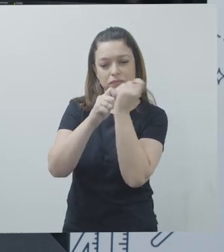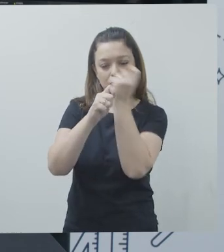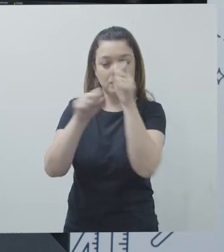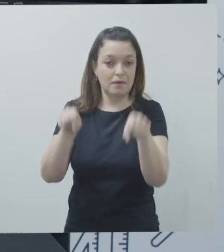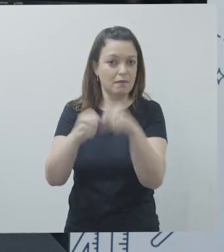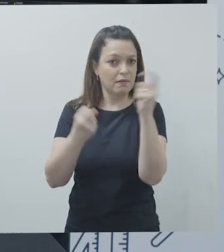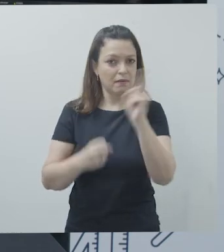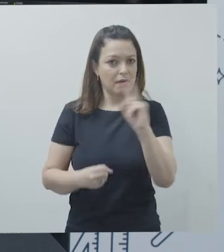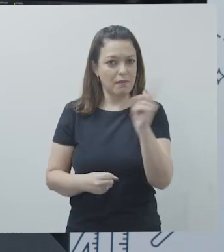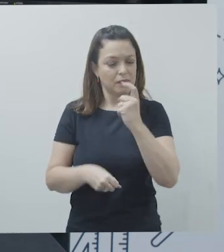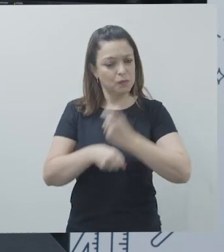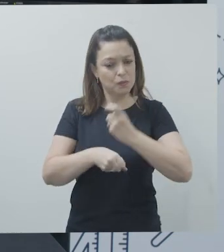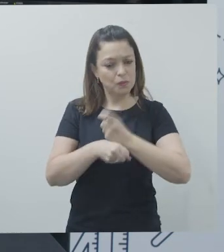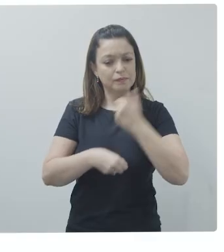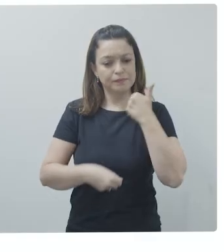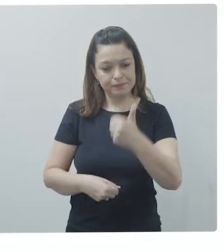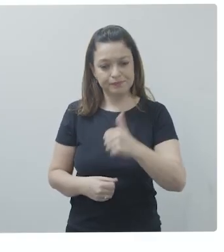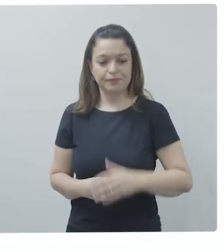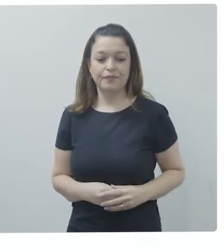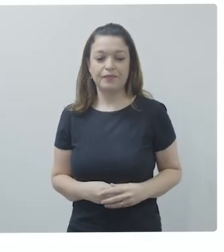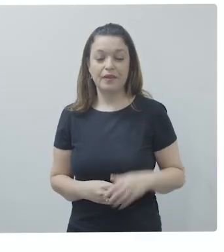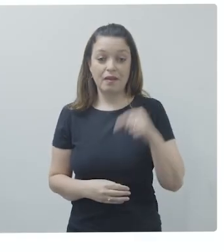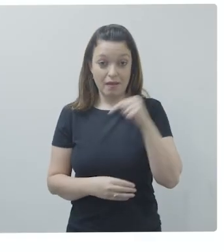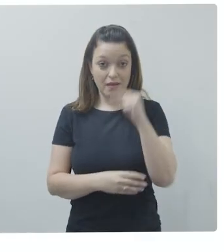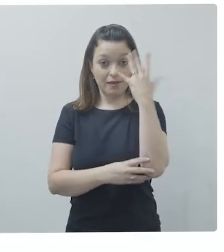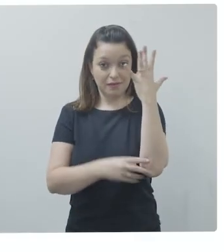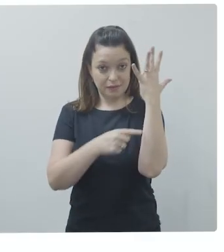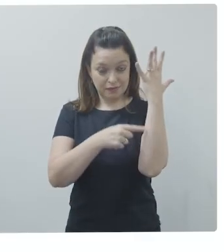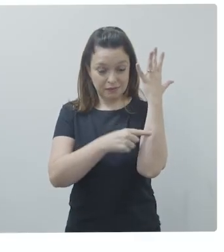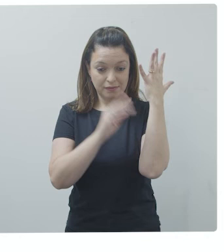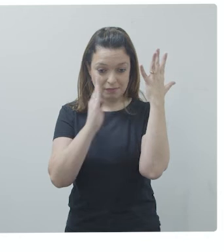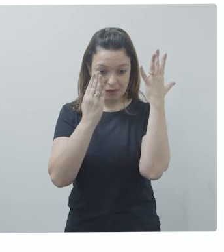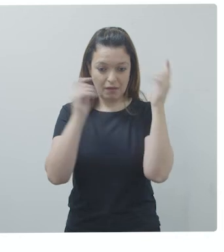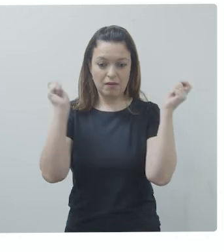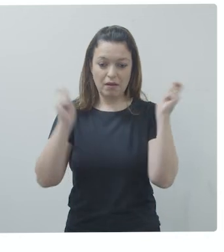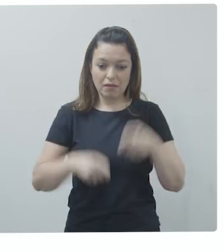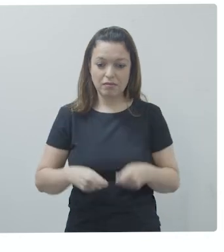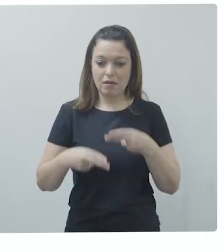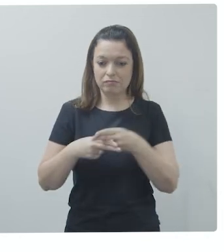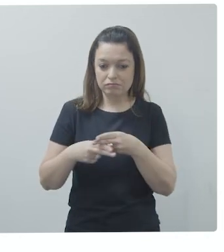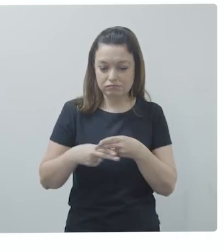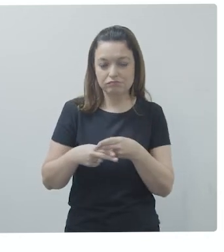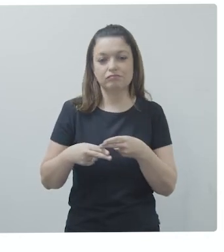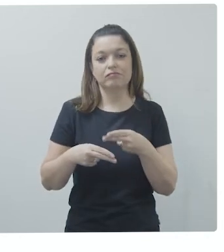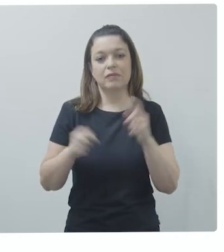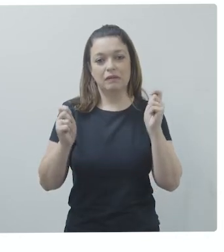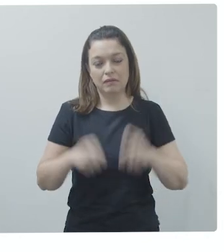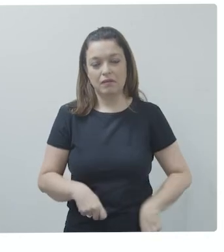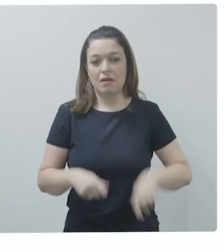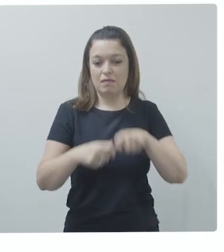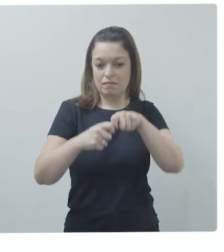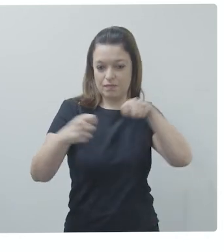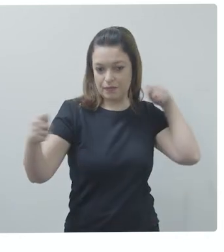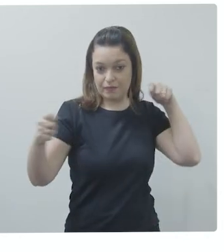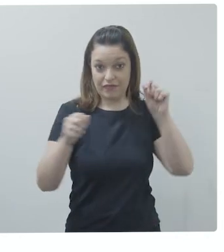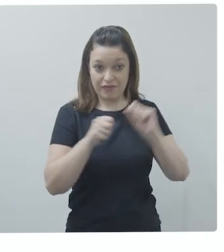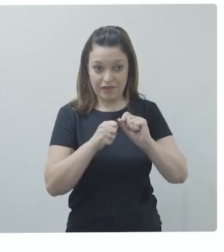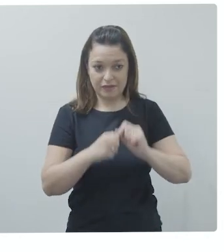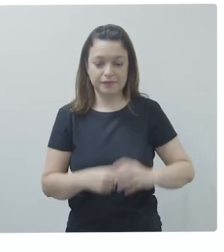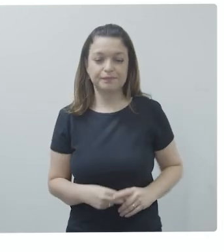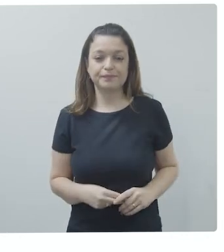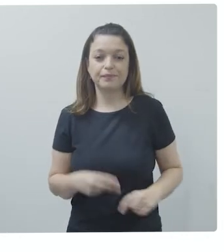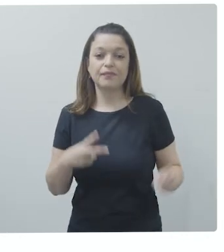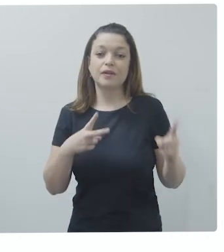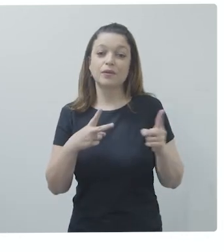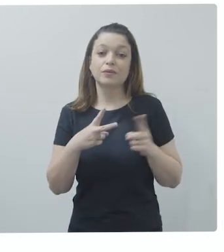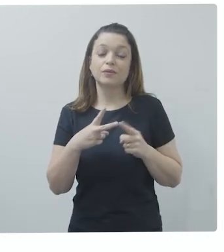racha. Do freixo, fazem-se bons cabos de ferramenta ou hastes de lança. O segundo